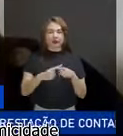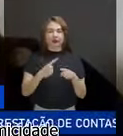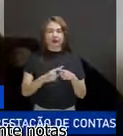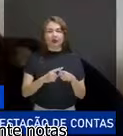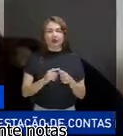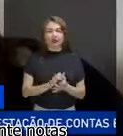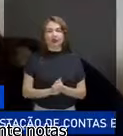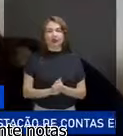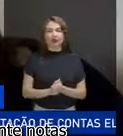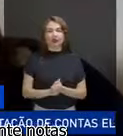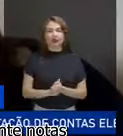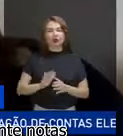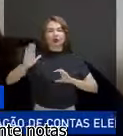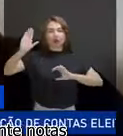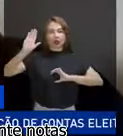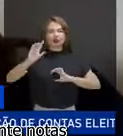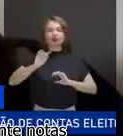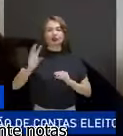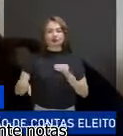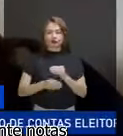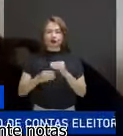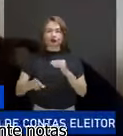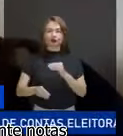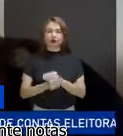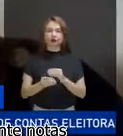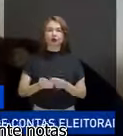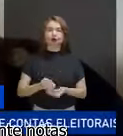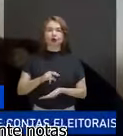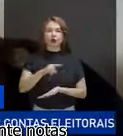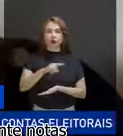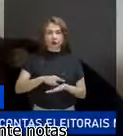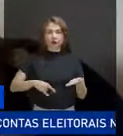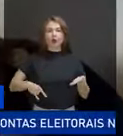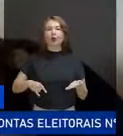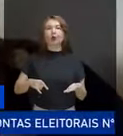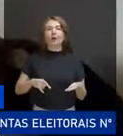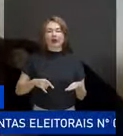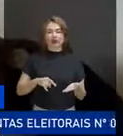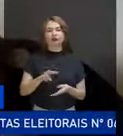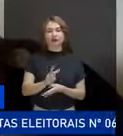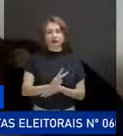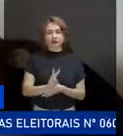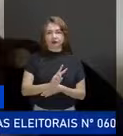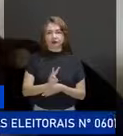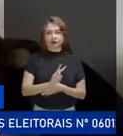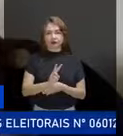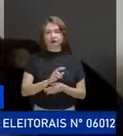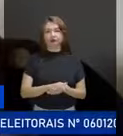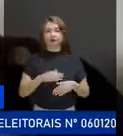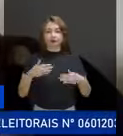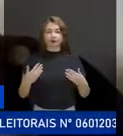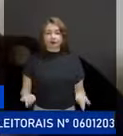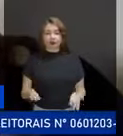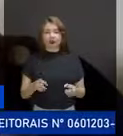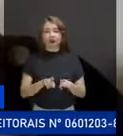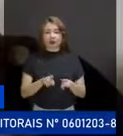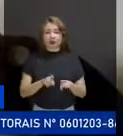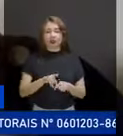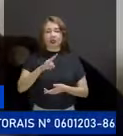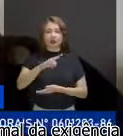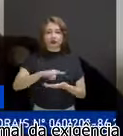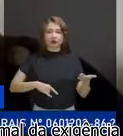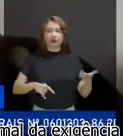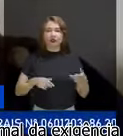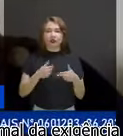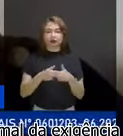pessoal, que o candidato juntou somente notas fiscais com rasas descrições de seus objetos e que, embora tais documentos